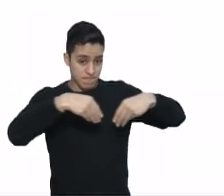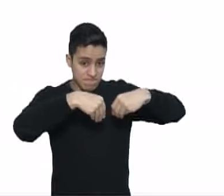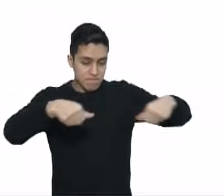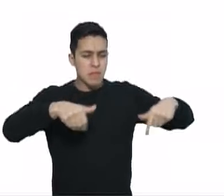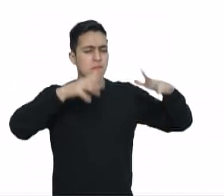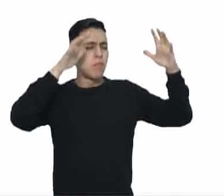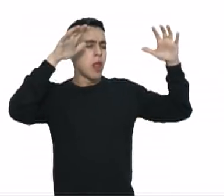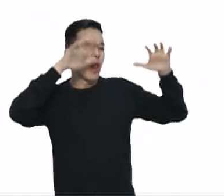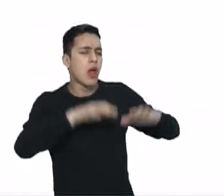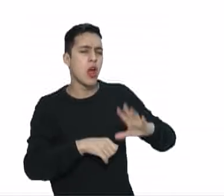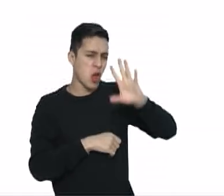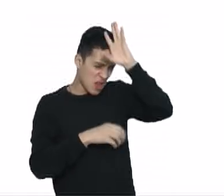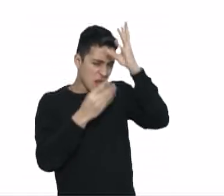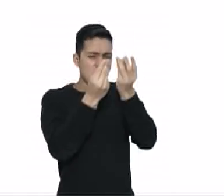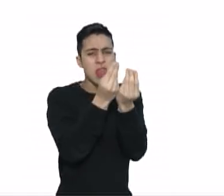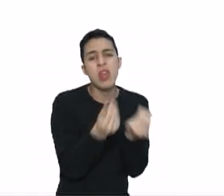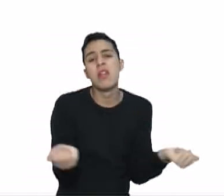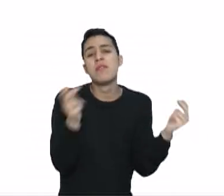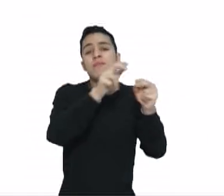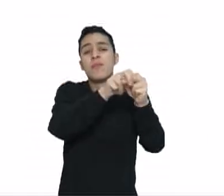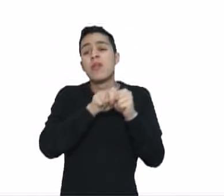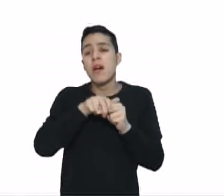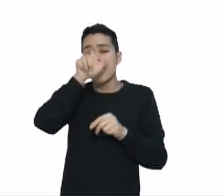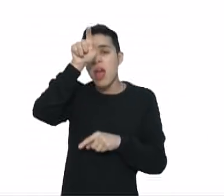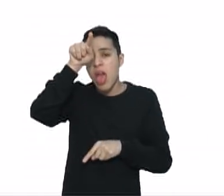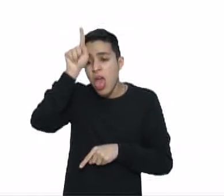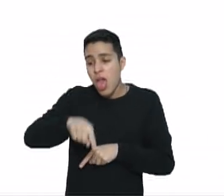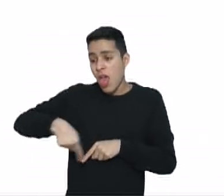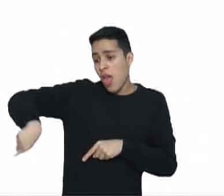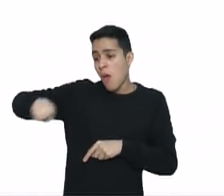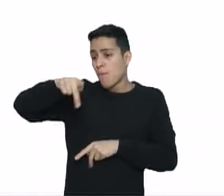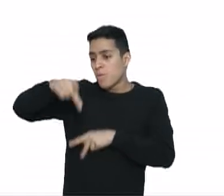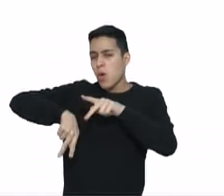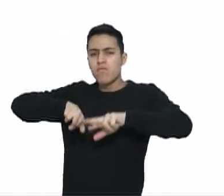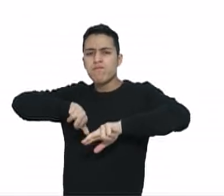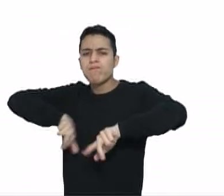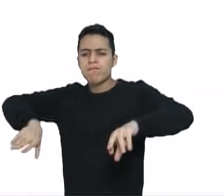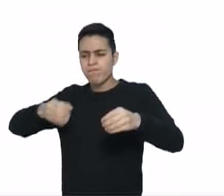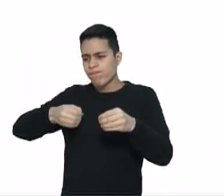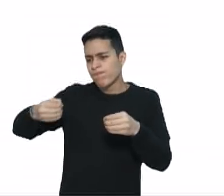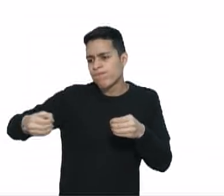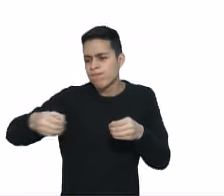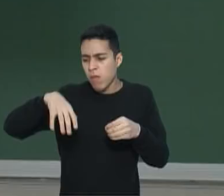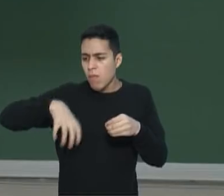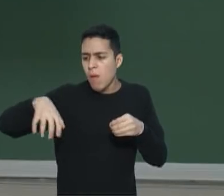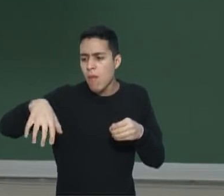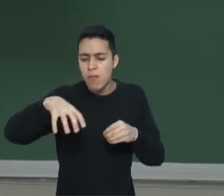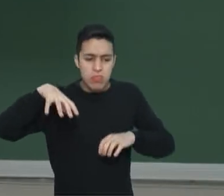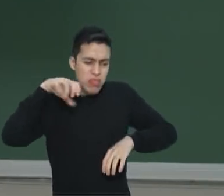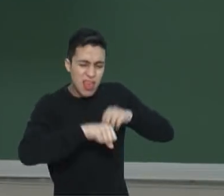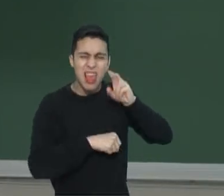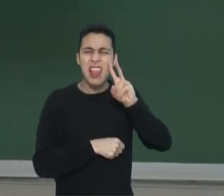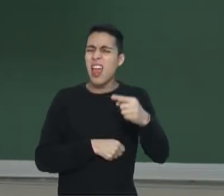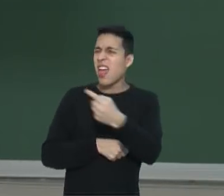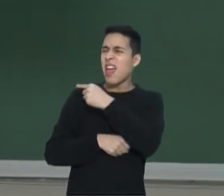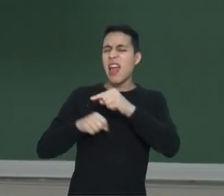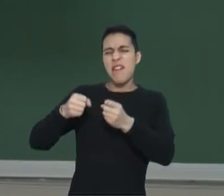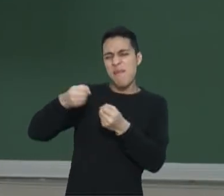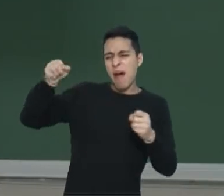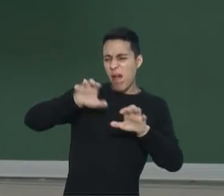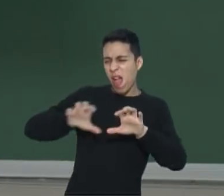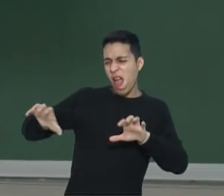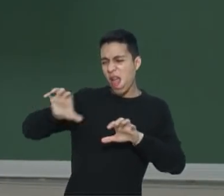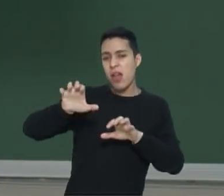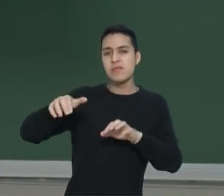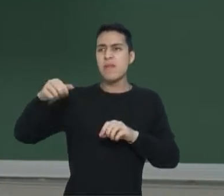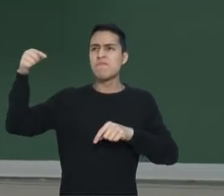é formado a partir dessa intensa migração dos povos bárbaros e de pilhagem, que a gente viu naquele mapa do slide anterior. Então